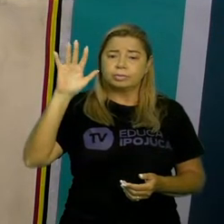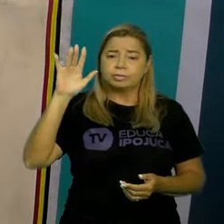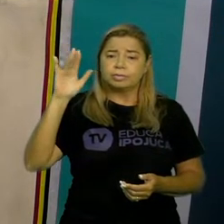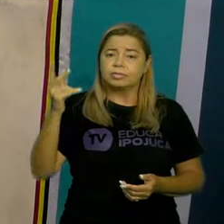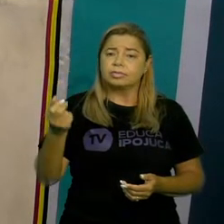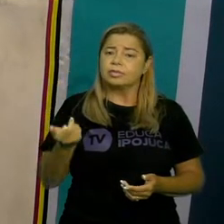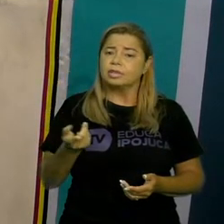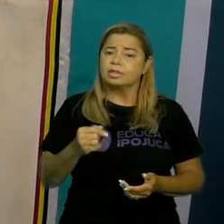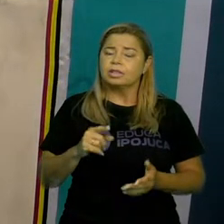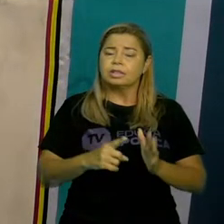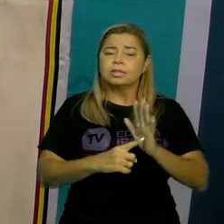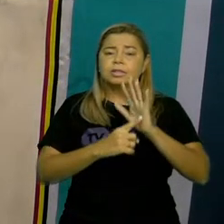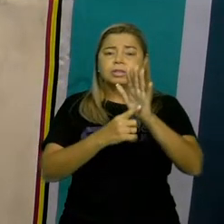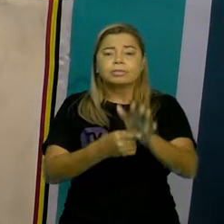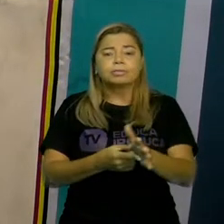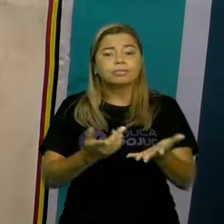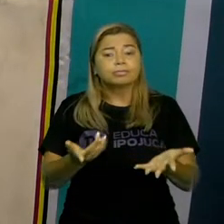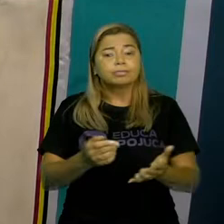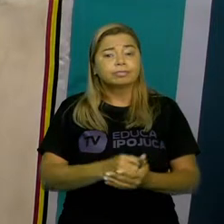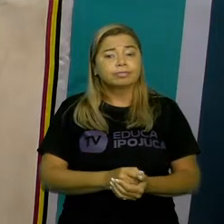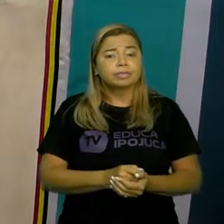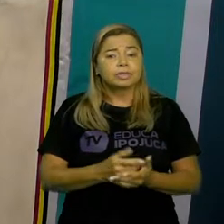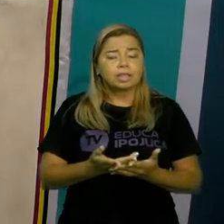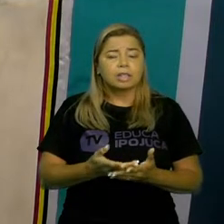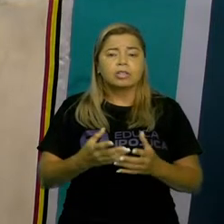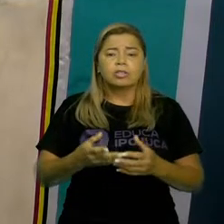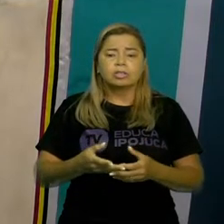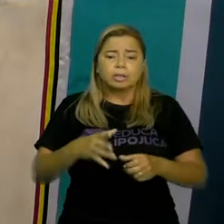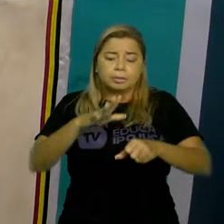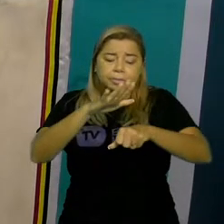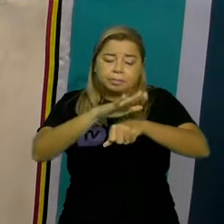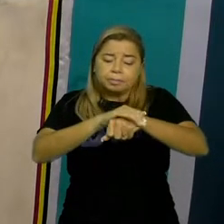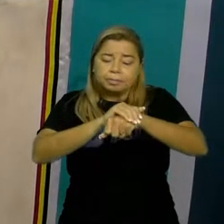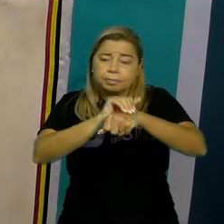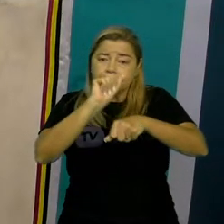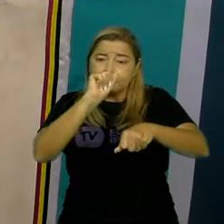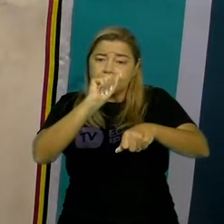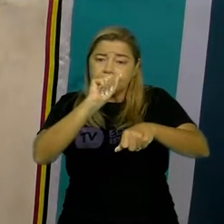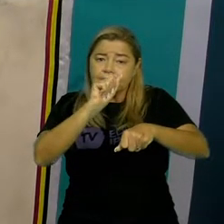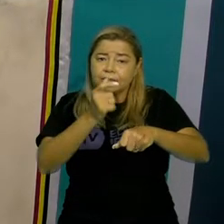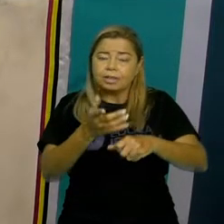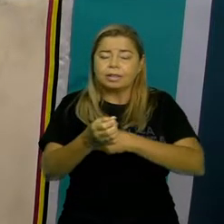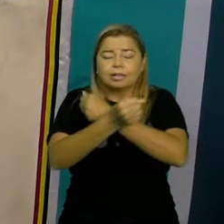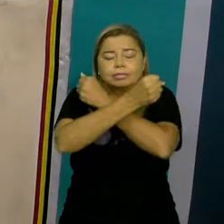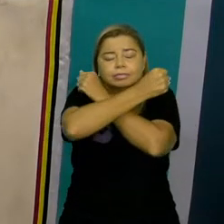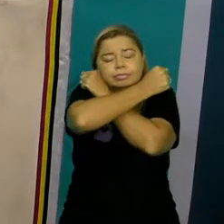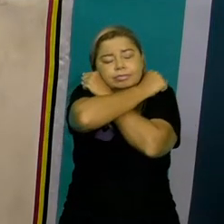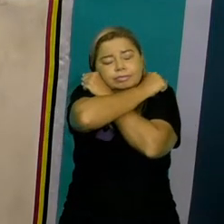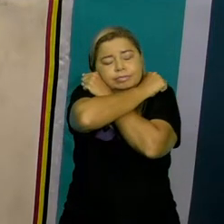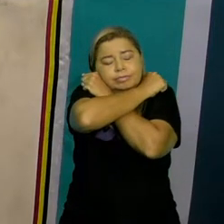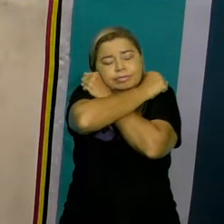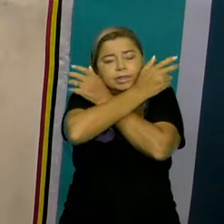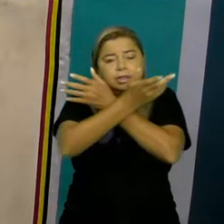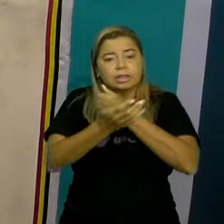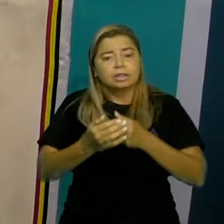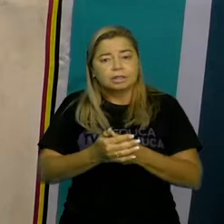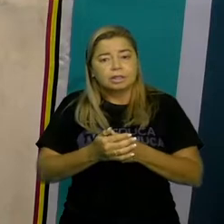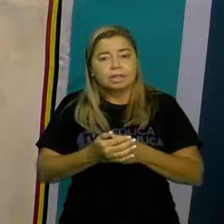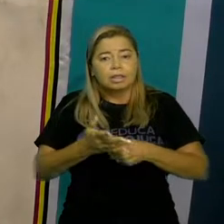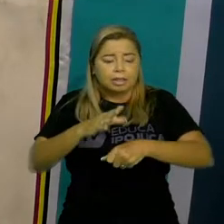pelas mãozinhas que a gente pode pegar, pode abraçar, sentir